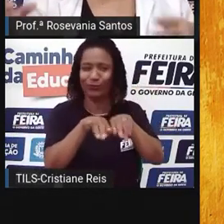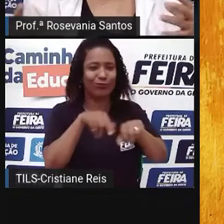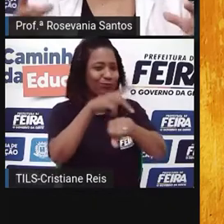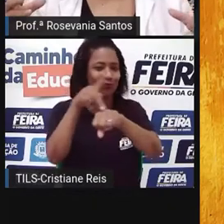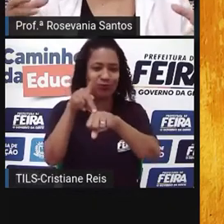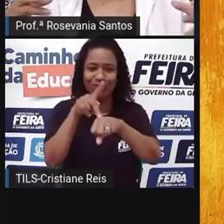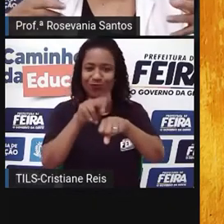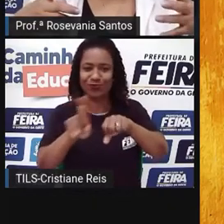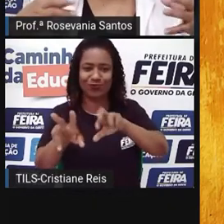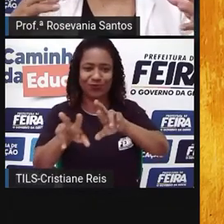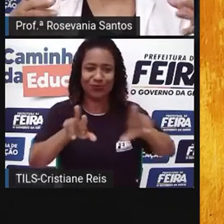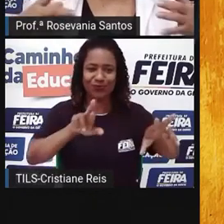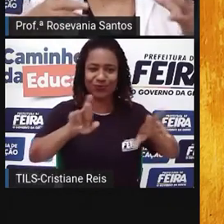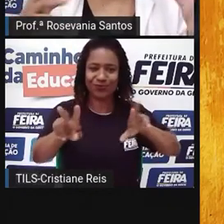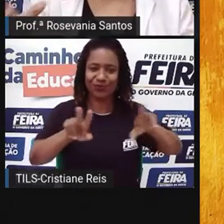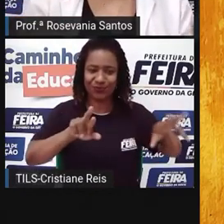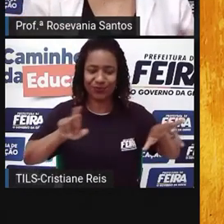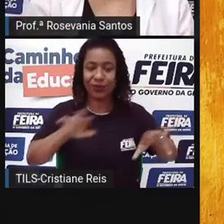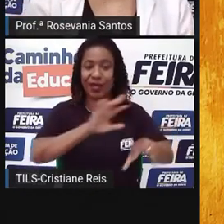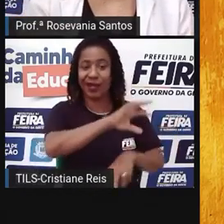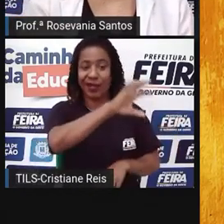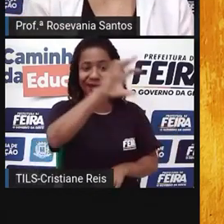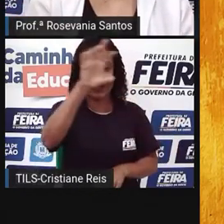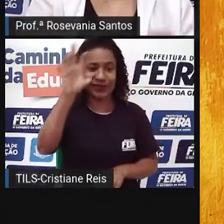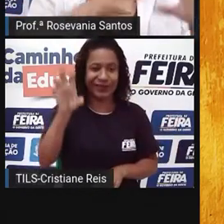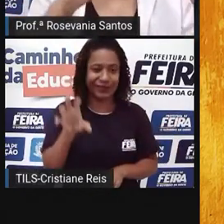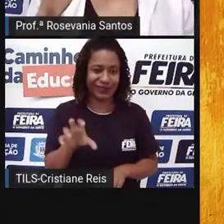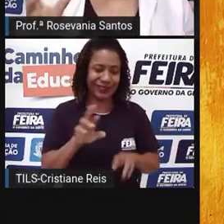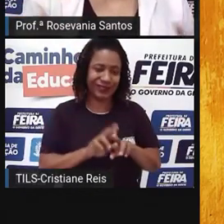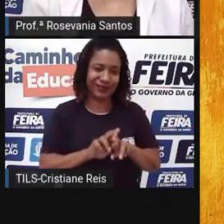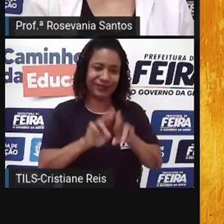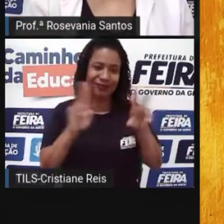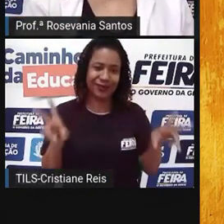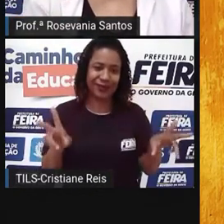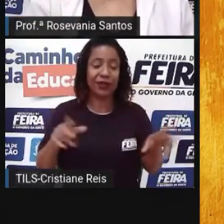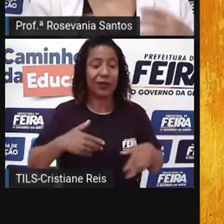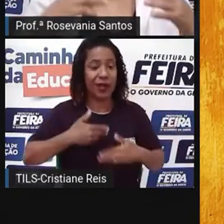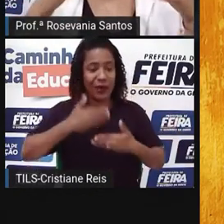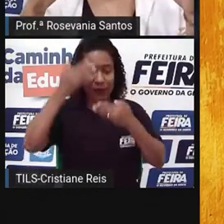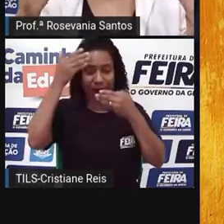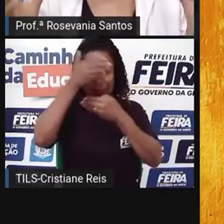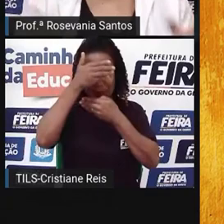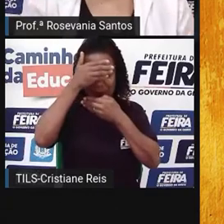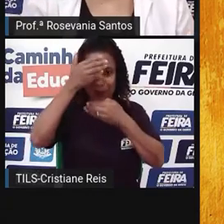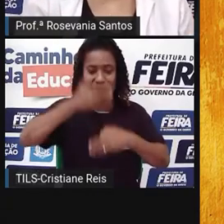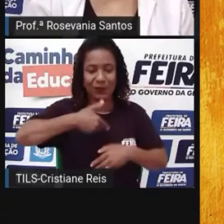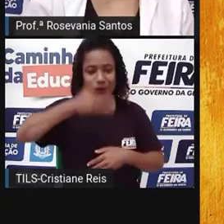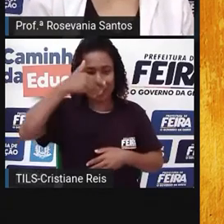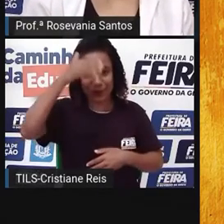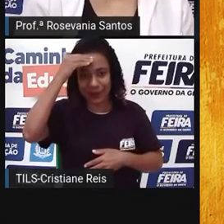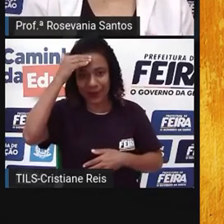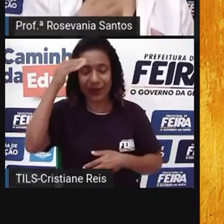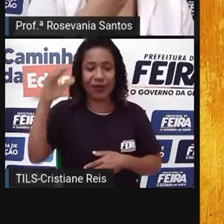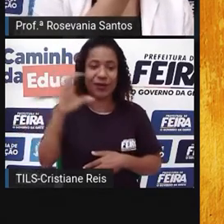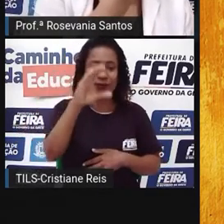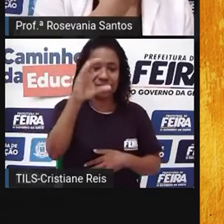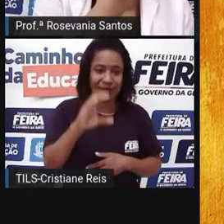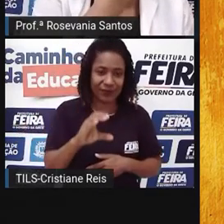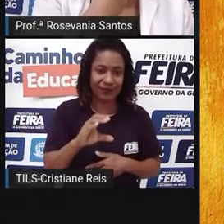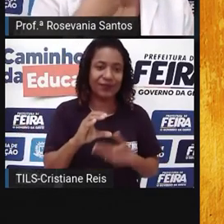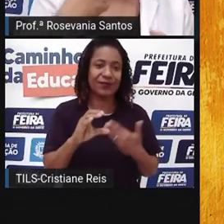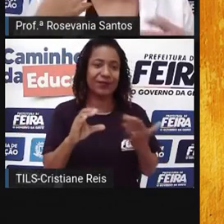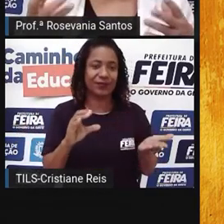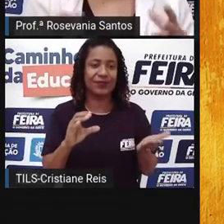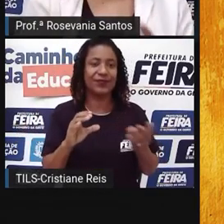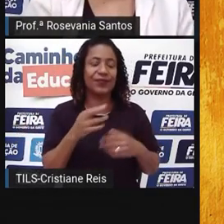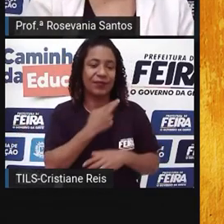são vários tipos, bora dizer assim, de regiões diferentes. Tem a região dos muçulmanos, tem a região dos católicos, a